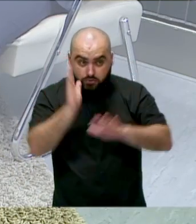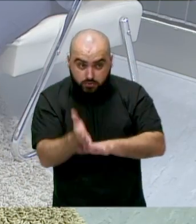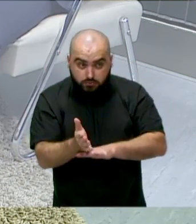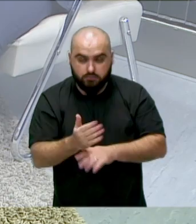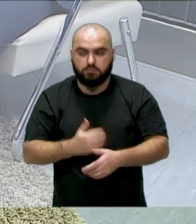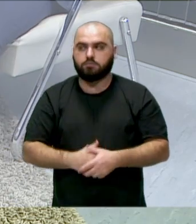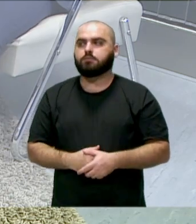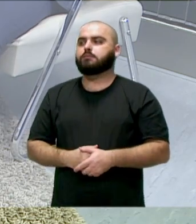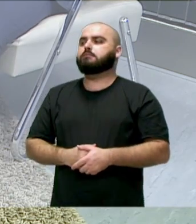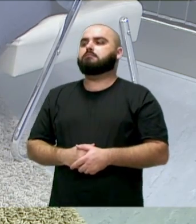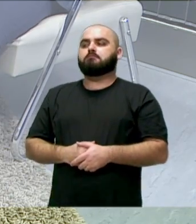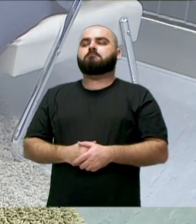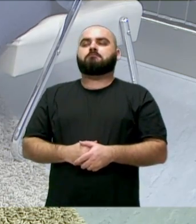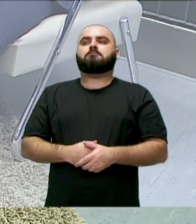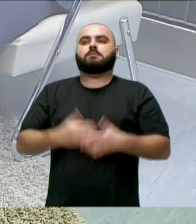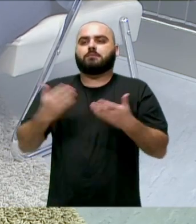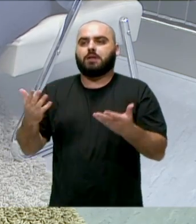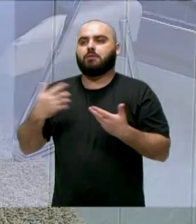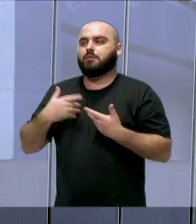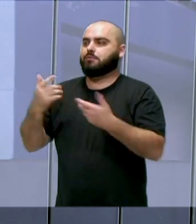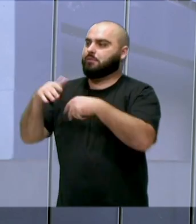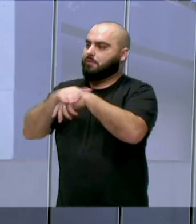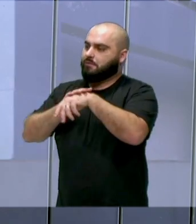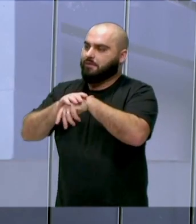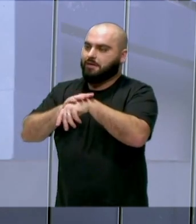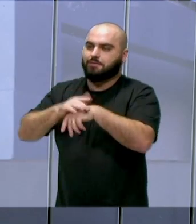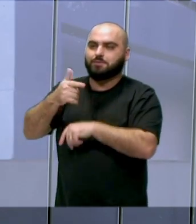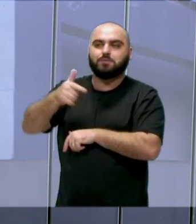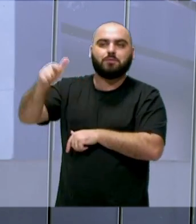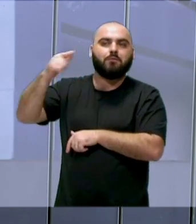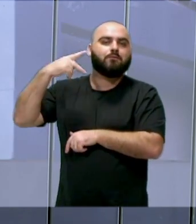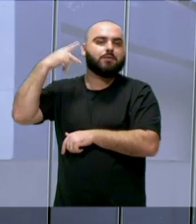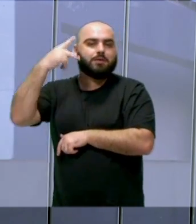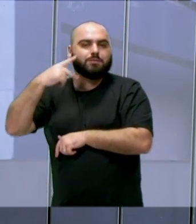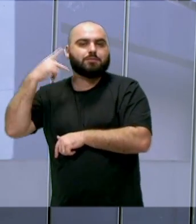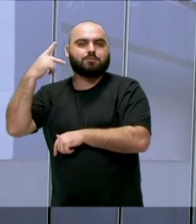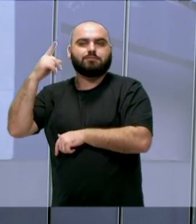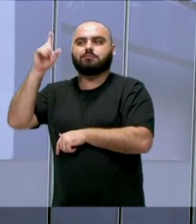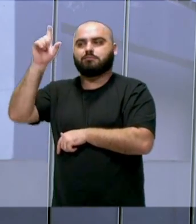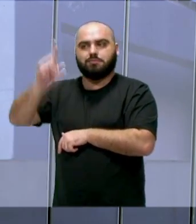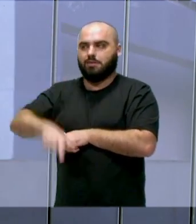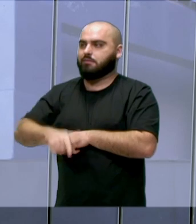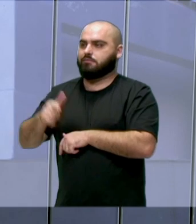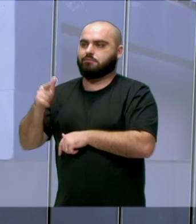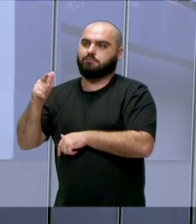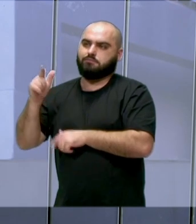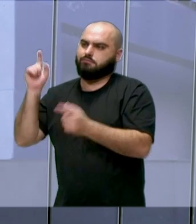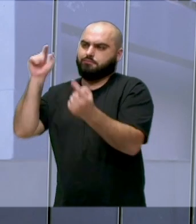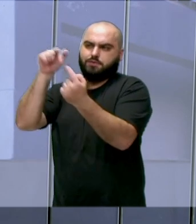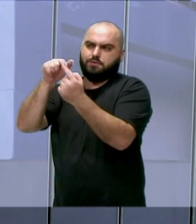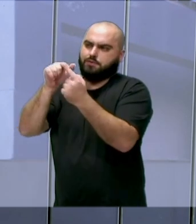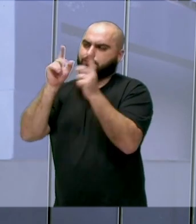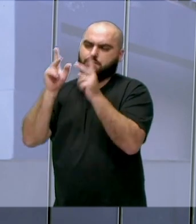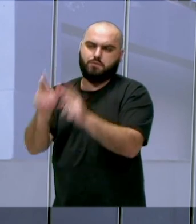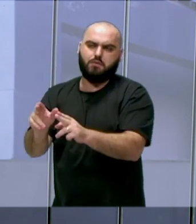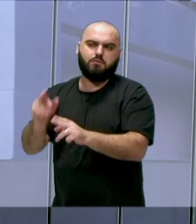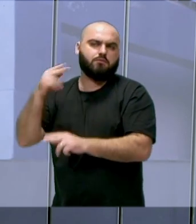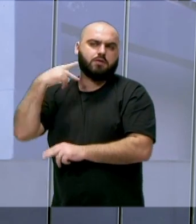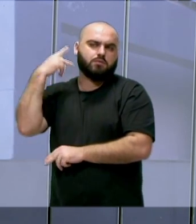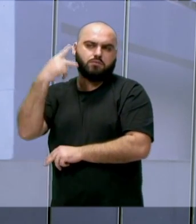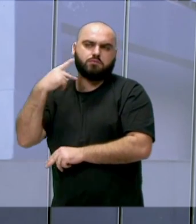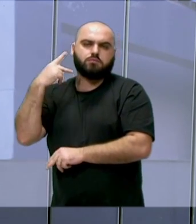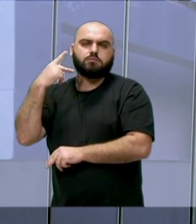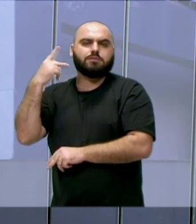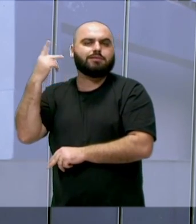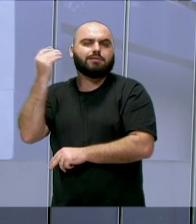Eu comento com os demais parlamentares, independente, são pares, né, com o mesmo objetivo que o nosso, que é trazer o que for